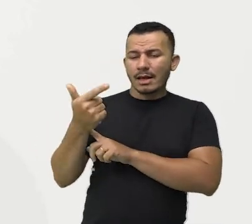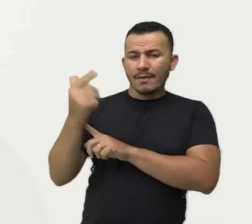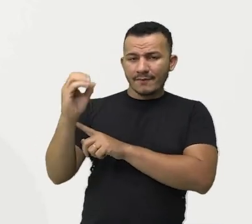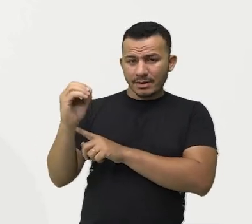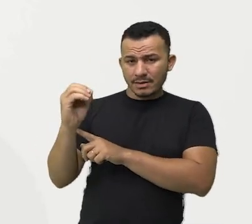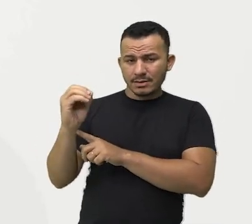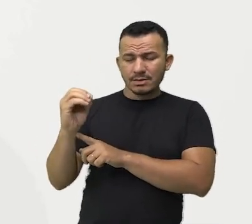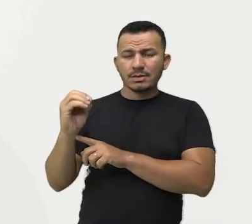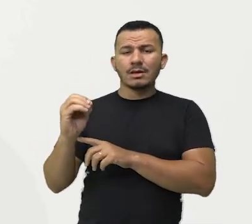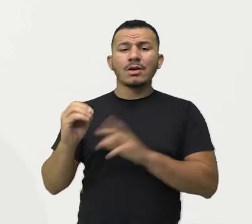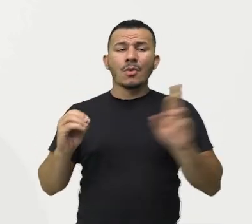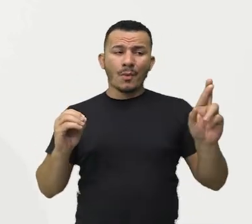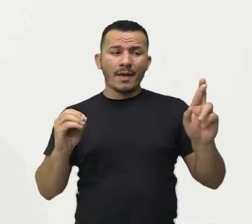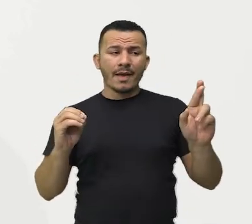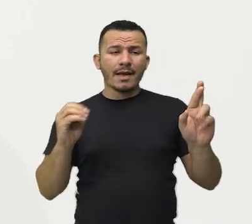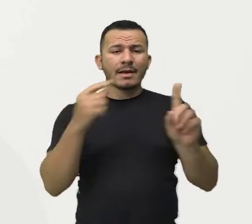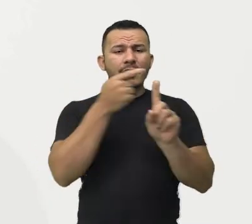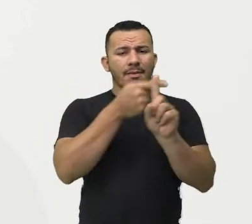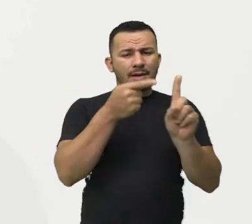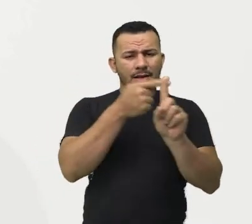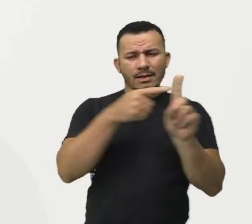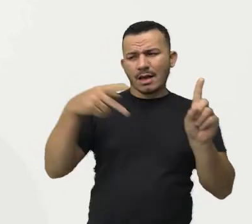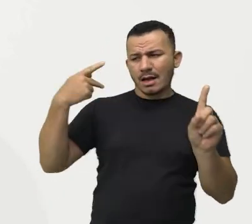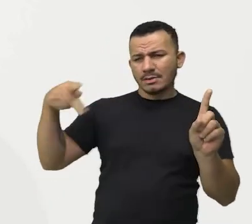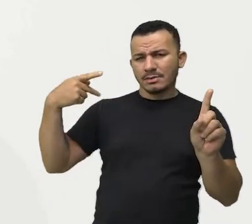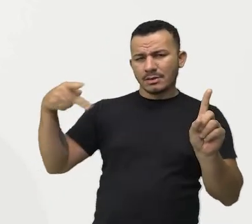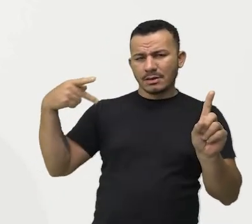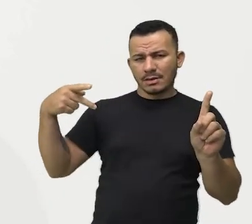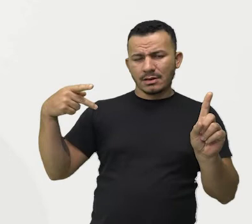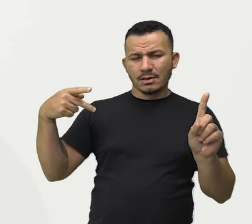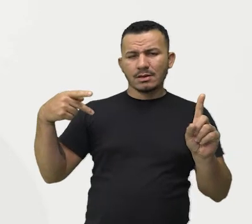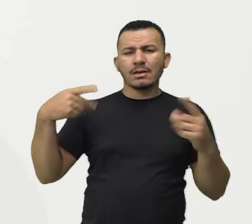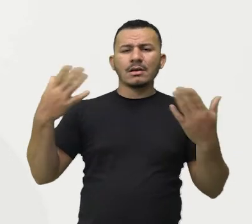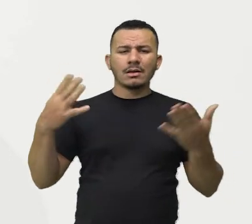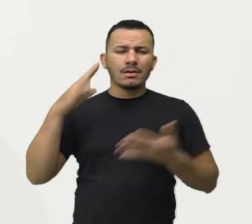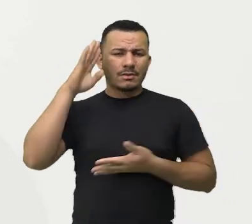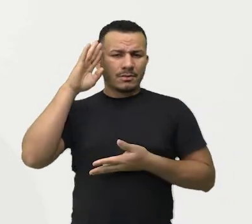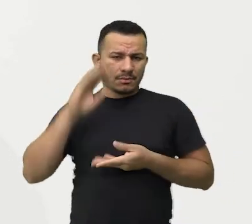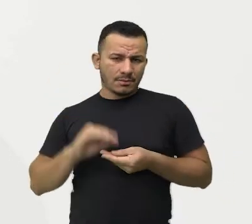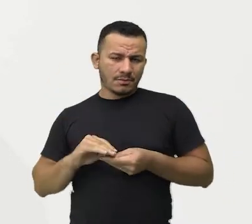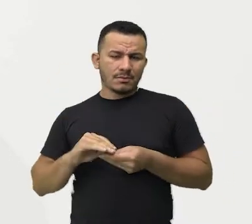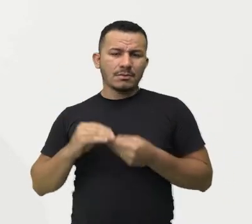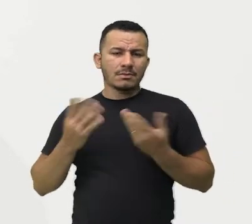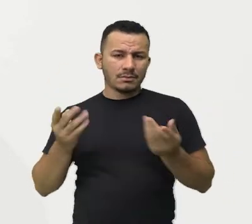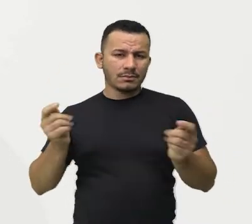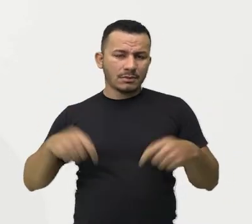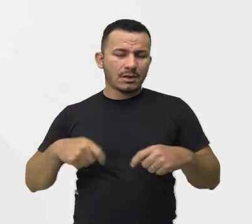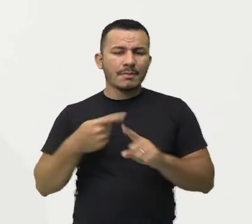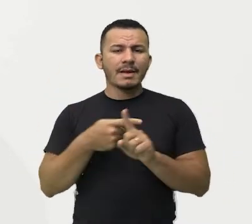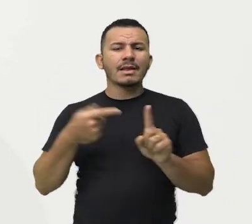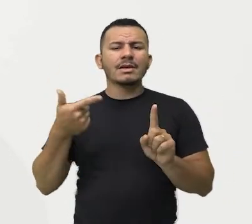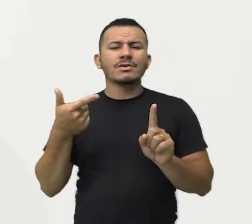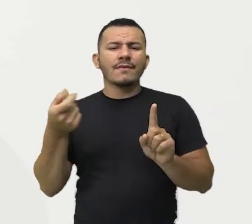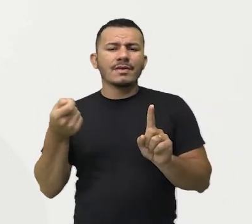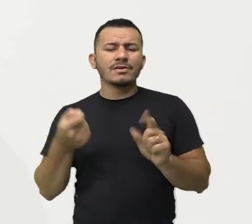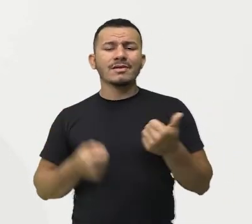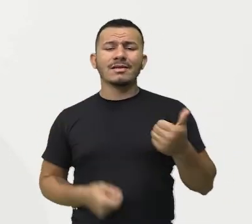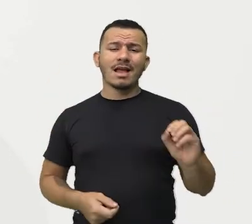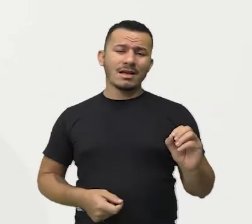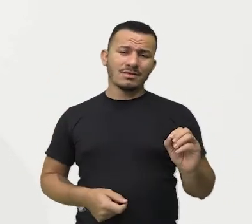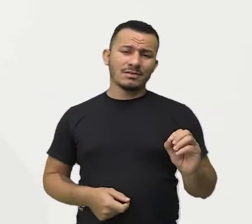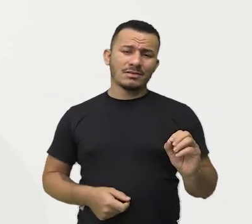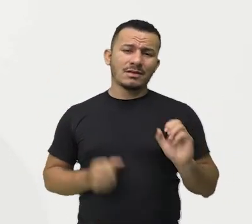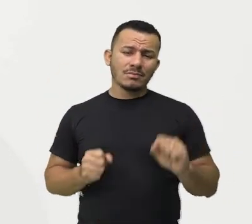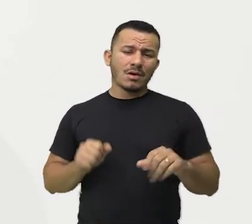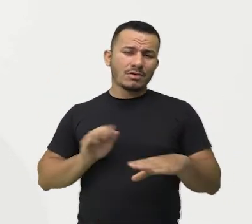o diâmetro é 20 e já sei que o raio é a metade do diâmetro, é a metade de